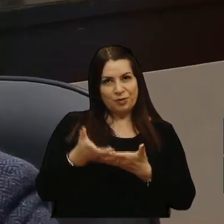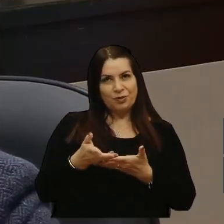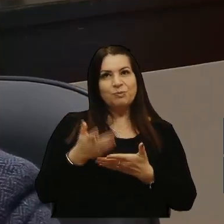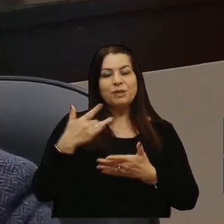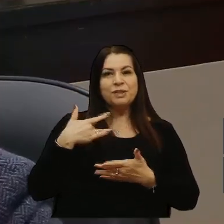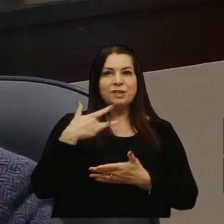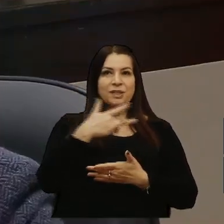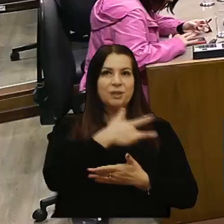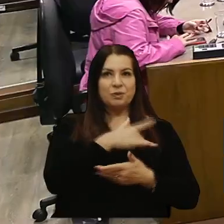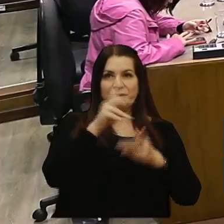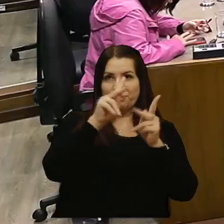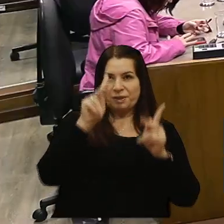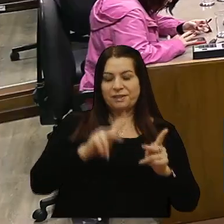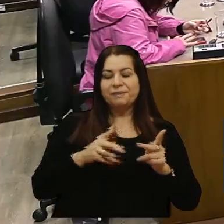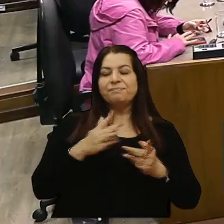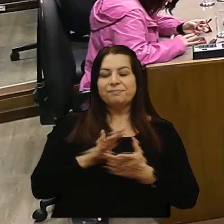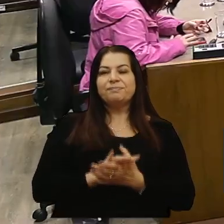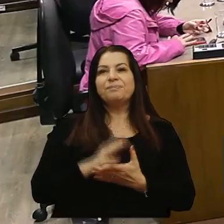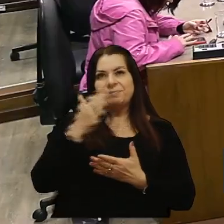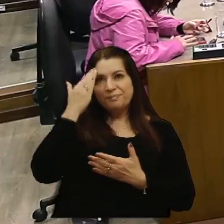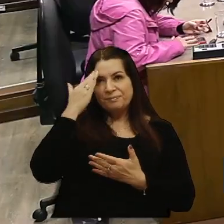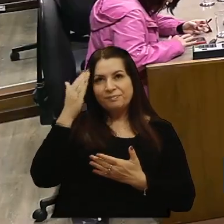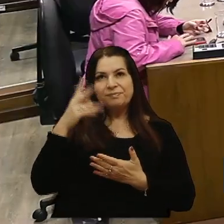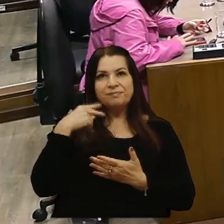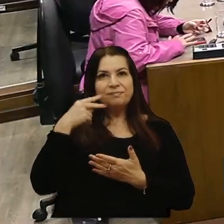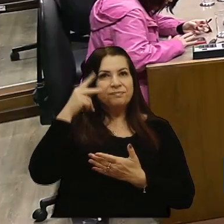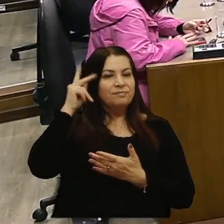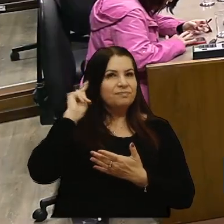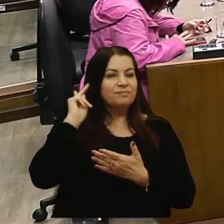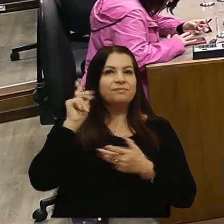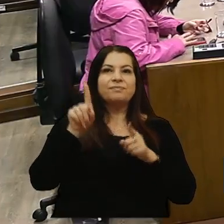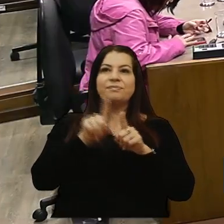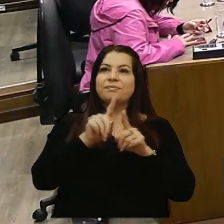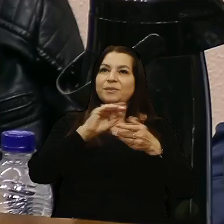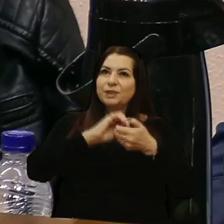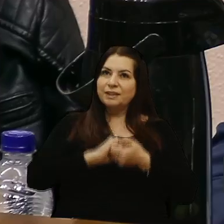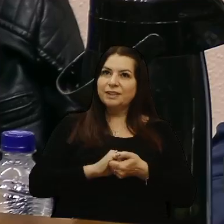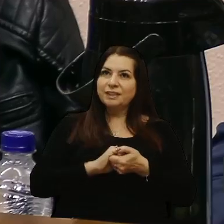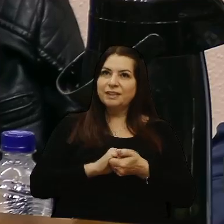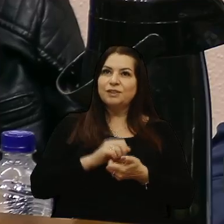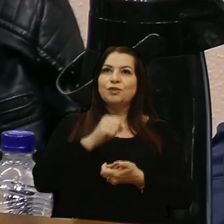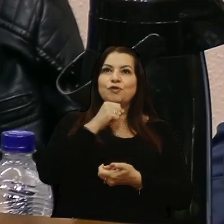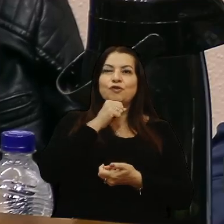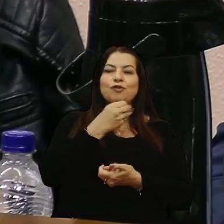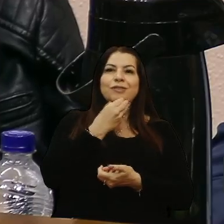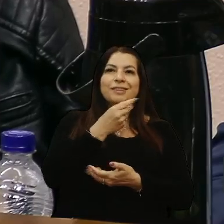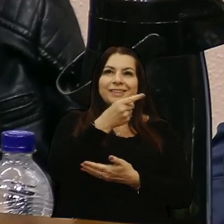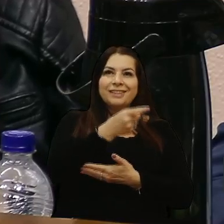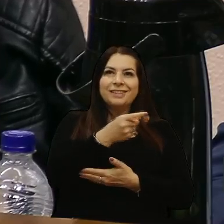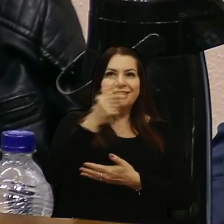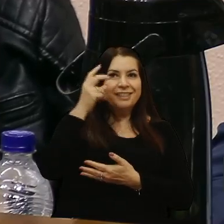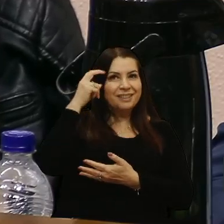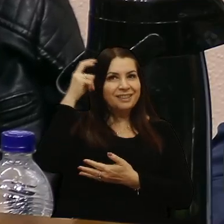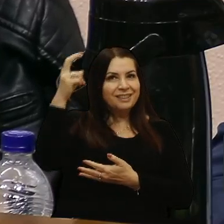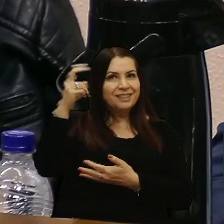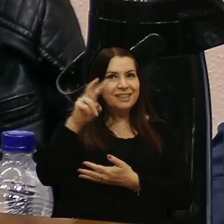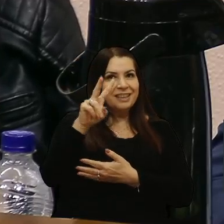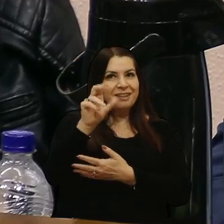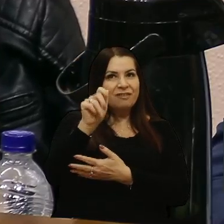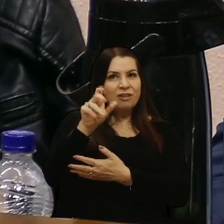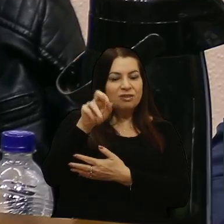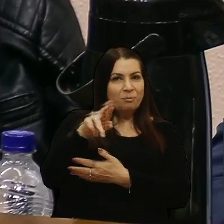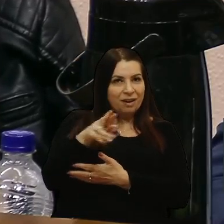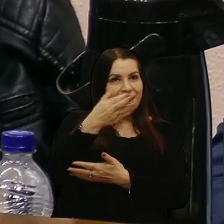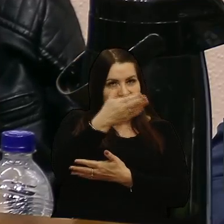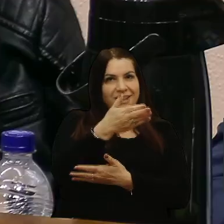saúde e paz. Seria isso. Obrigado, vereador Iago. Quero saudar o vô do nosso gênio, Valdemar da Costa Neto, que é